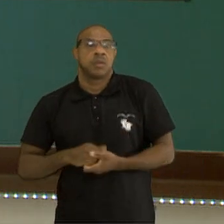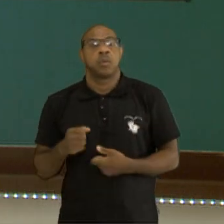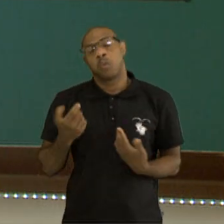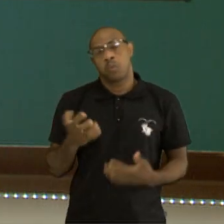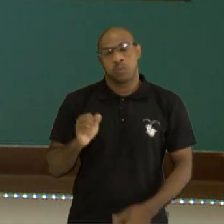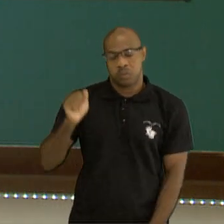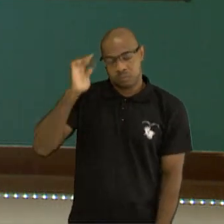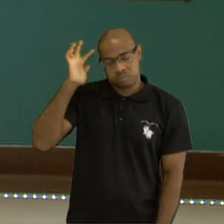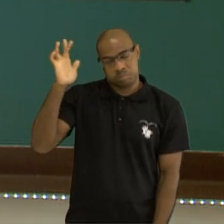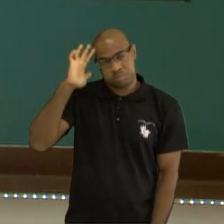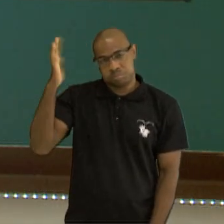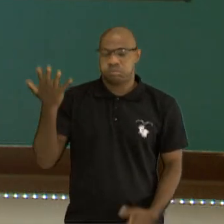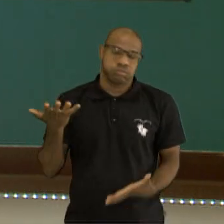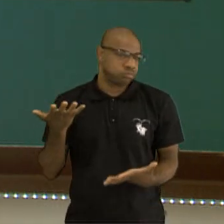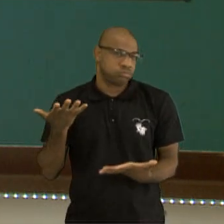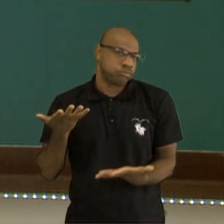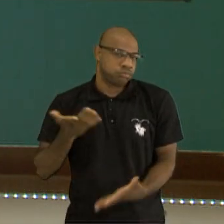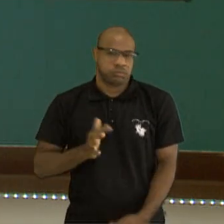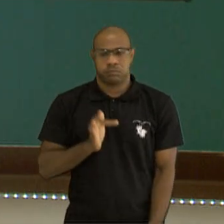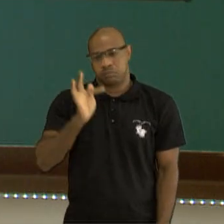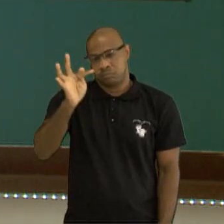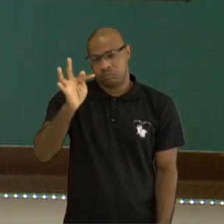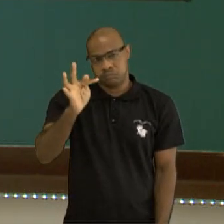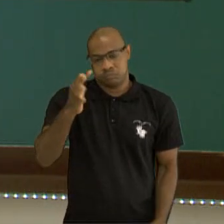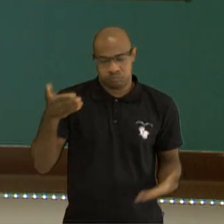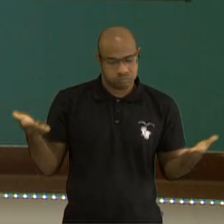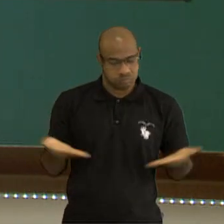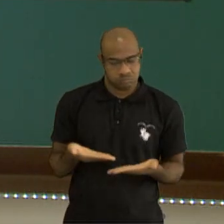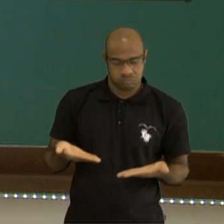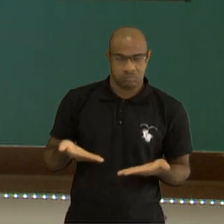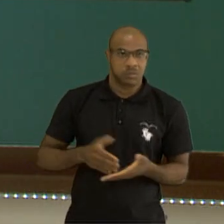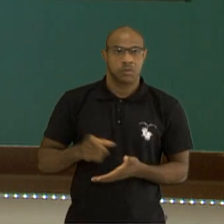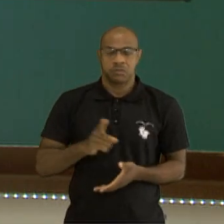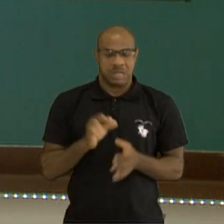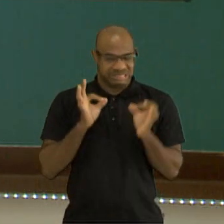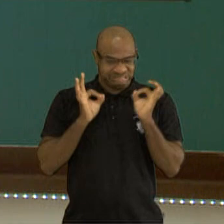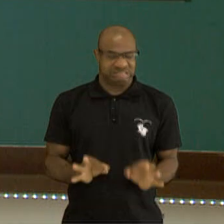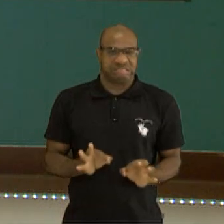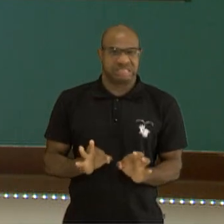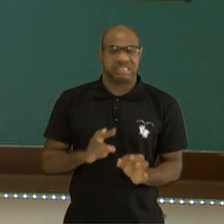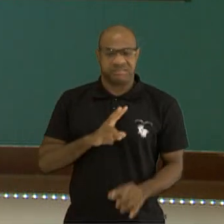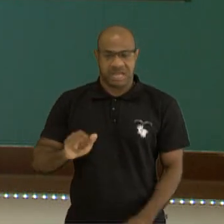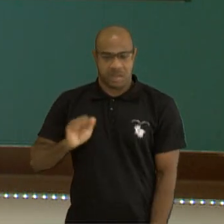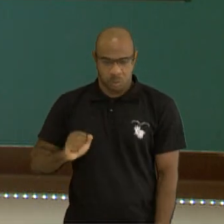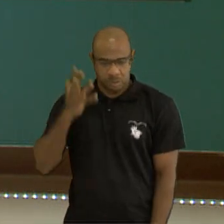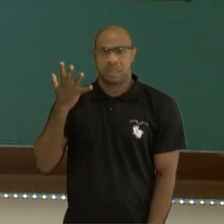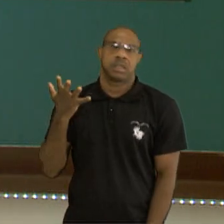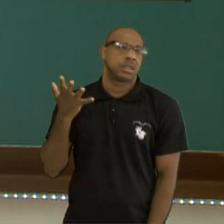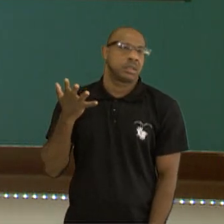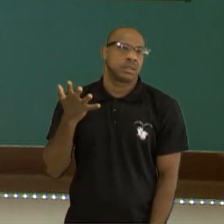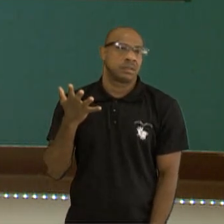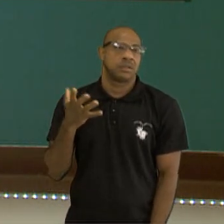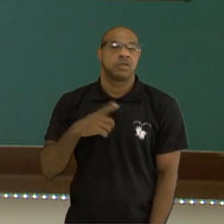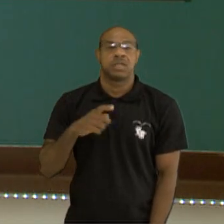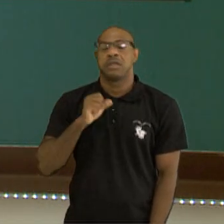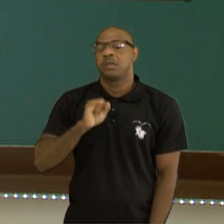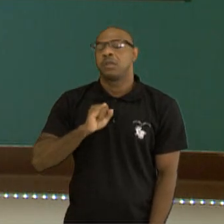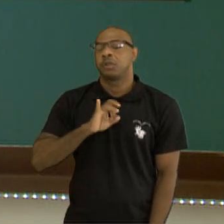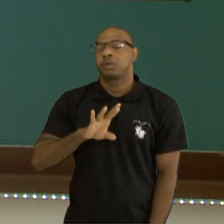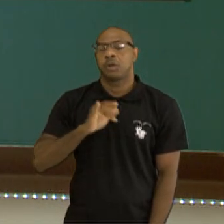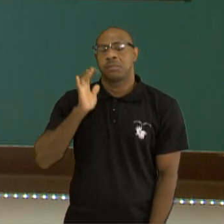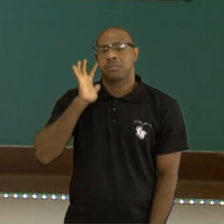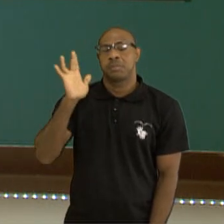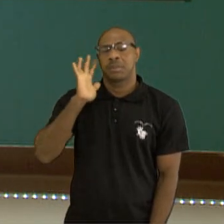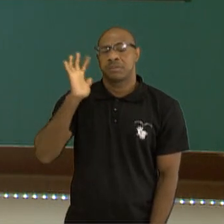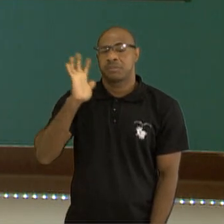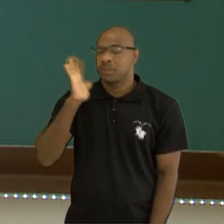imaginária no presente ou no futuro. Ou seja, você não vai afirmar que aquilo vai acontecer. Você está apenas imaginando uma